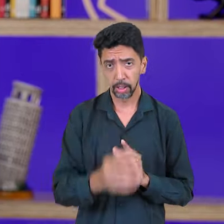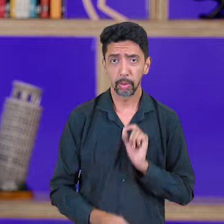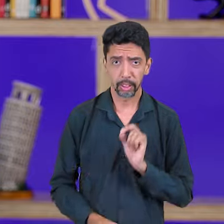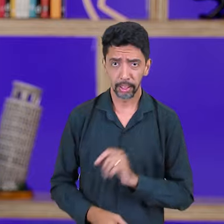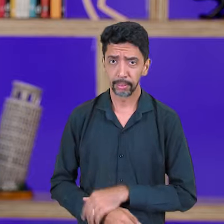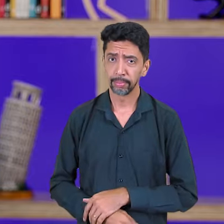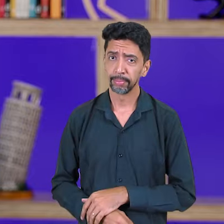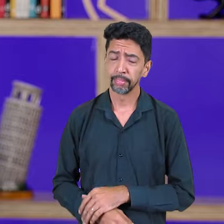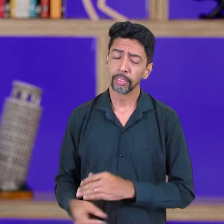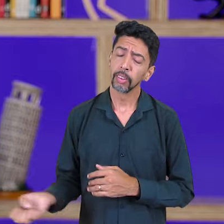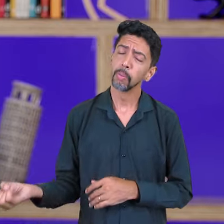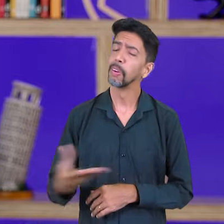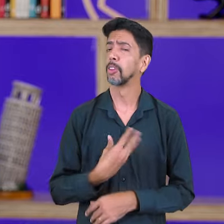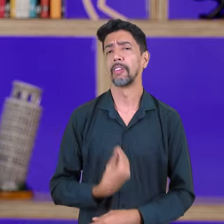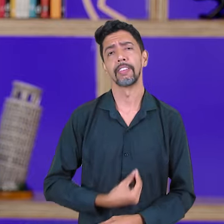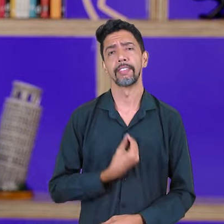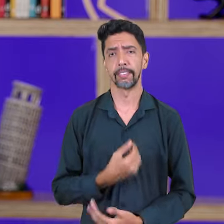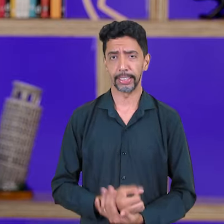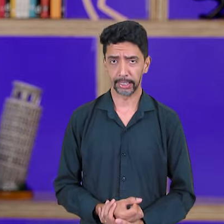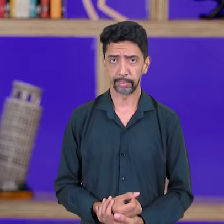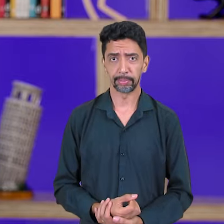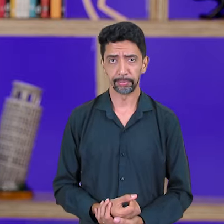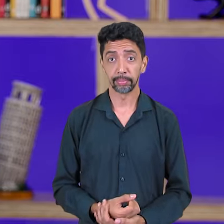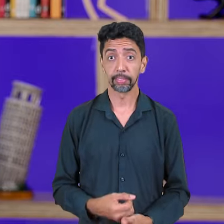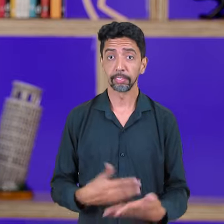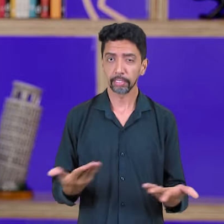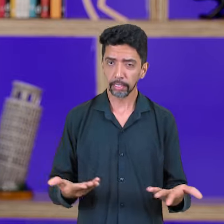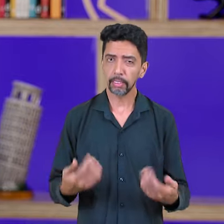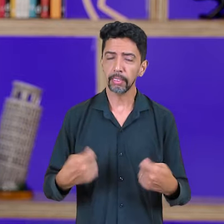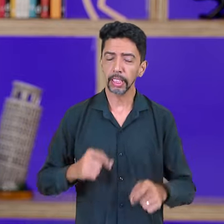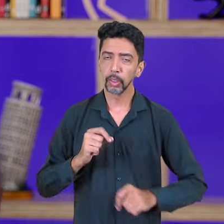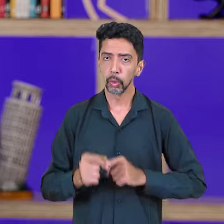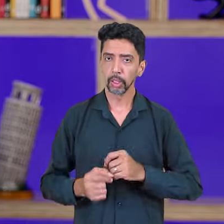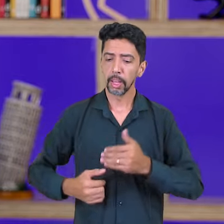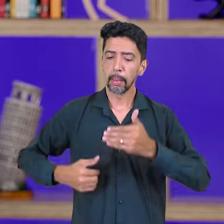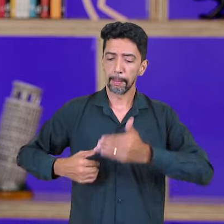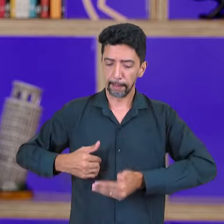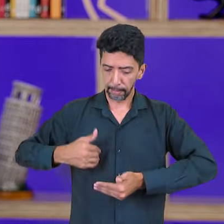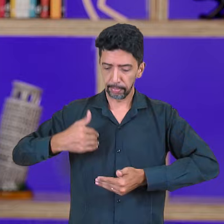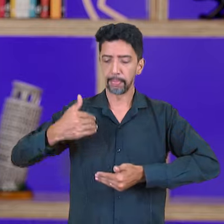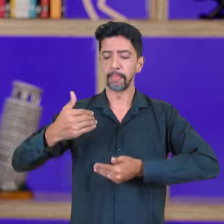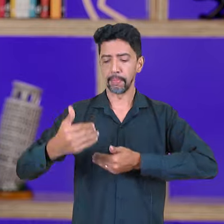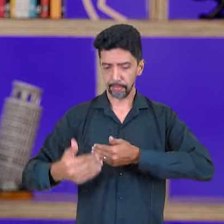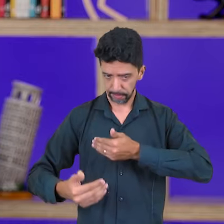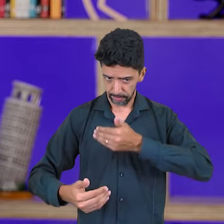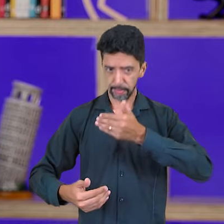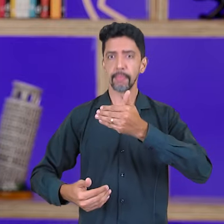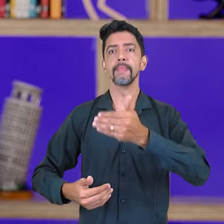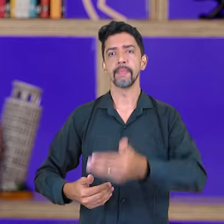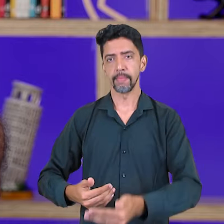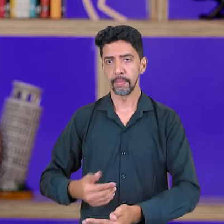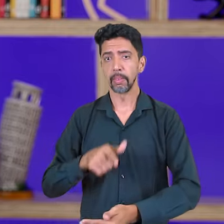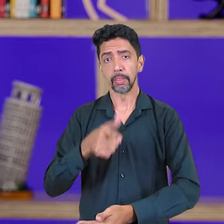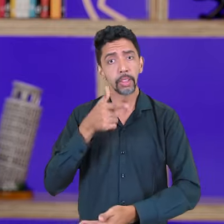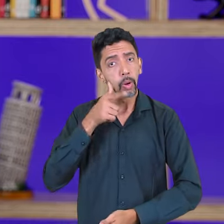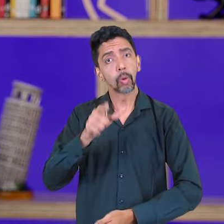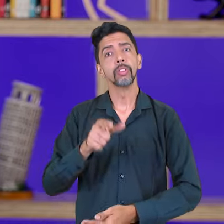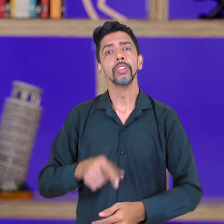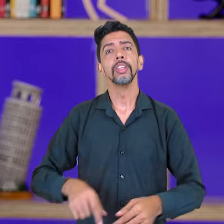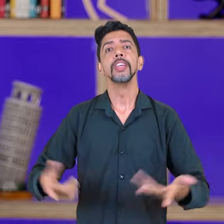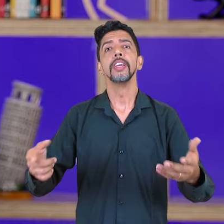um caminho novo e estee caminho passa por passo a passo para conquistar essa tal